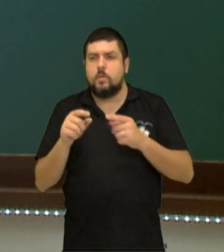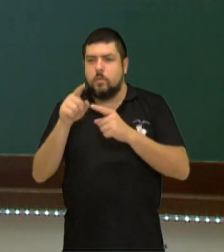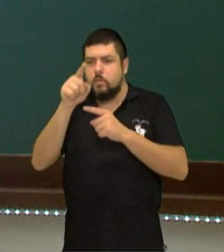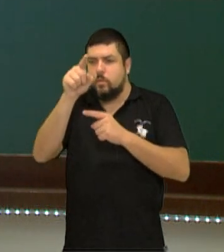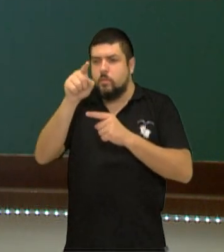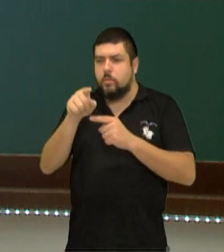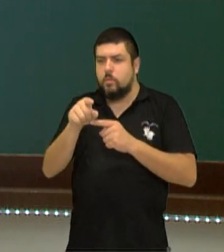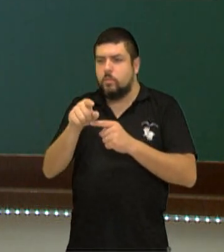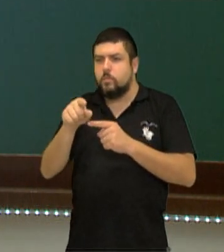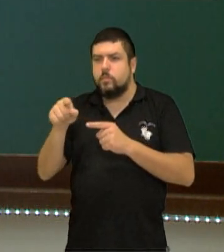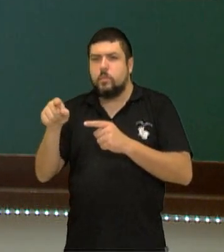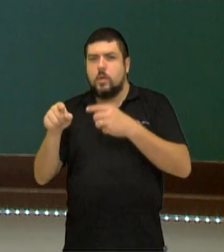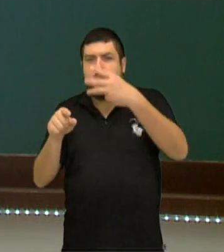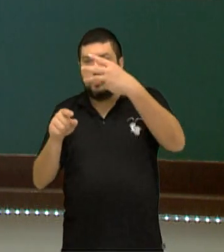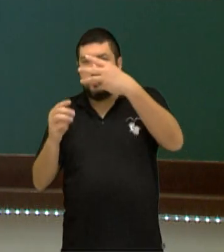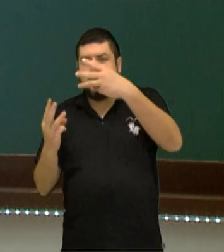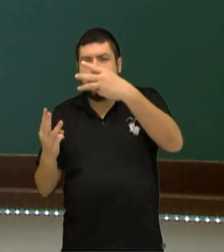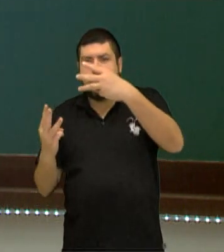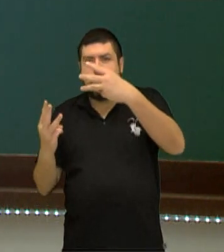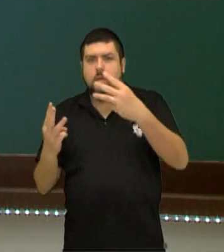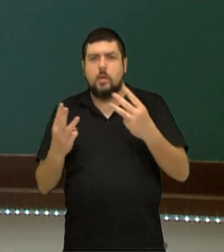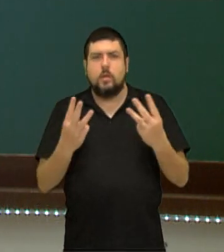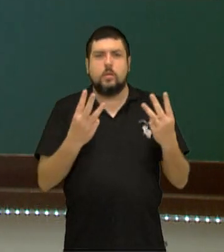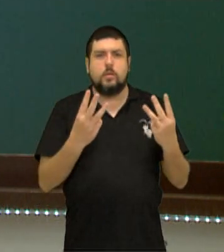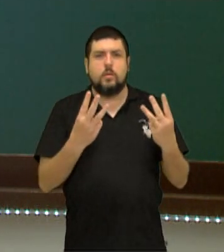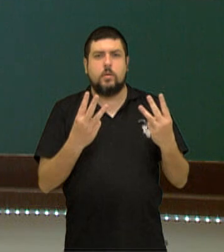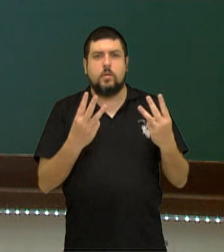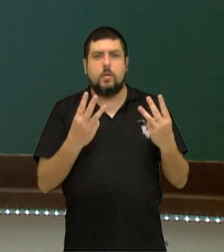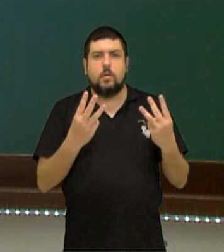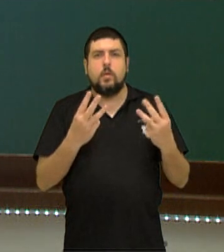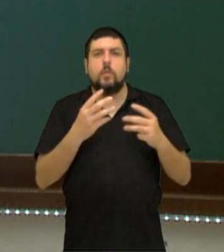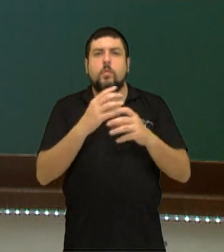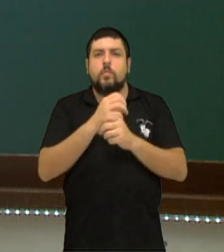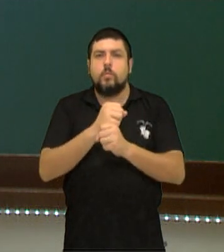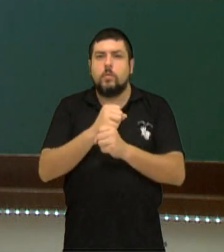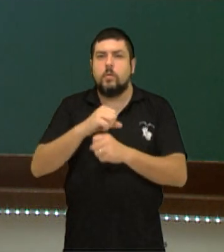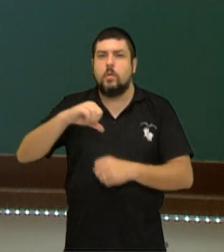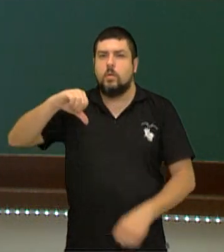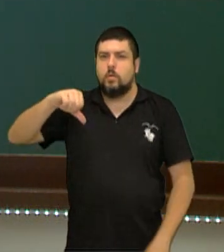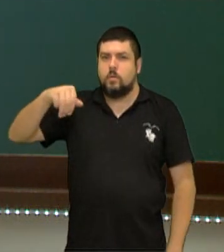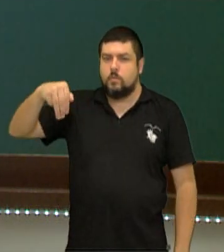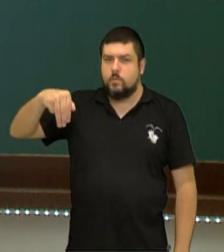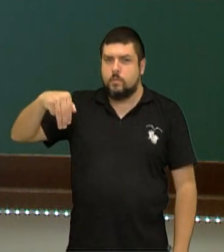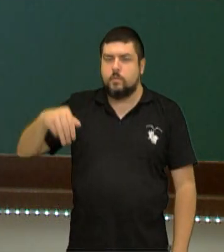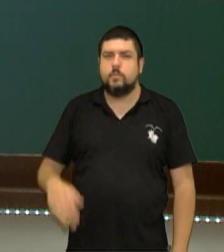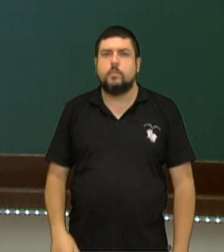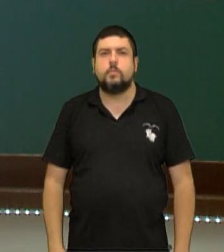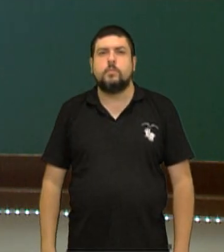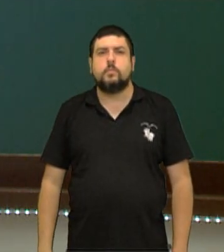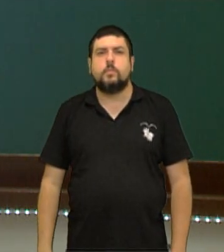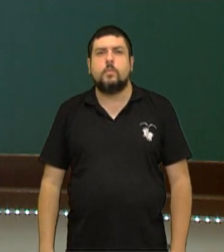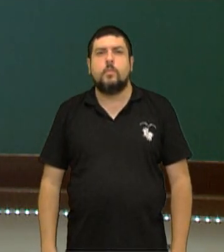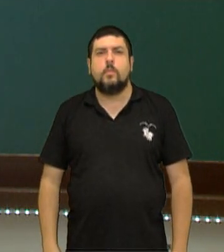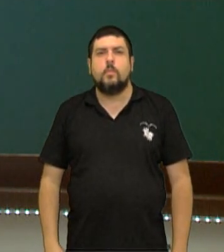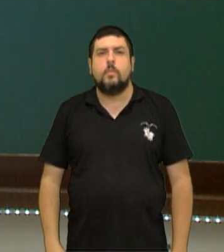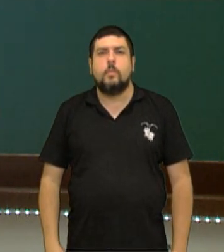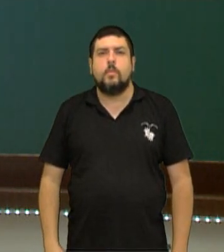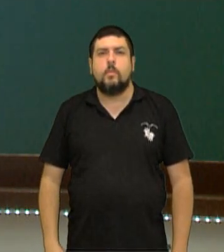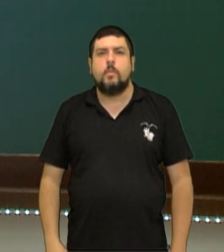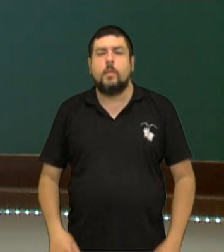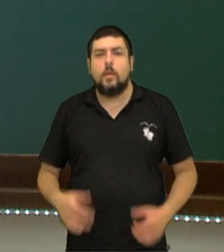for fazer 3 vezes 3 ou 3 ao quadrado, 9 metros quadrados, ok? Como ele tem os